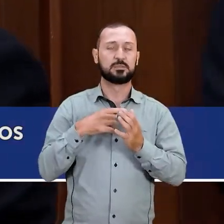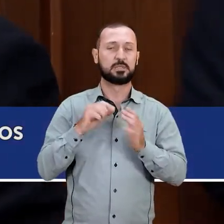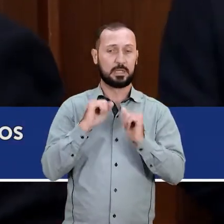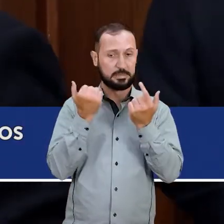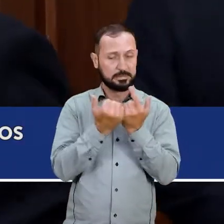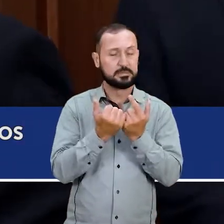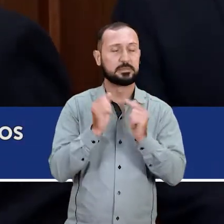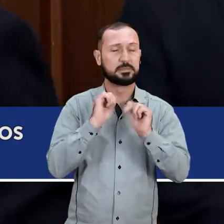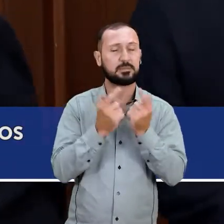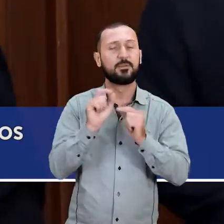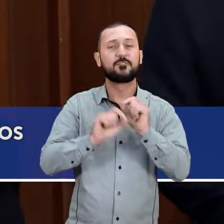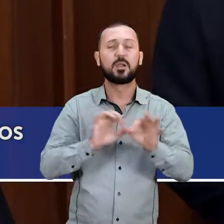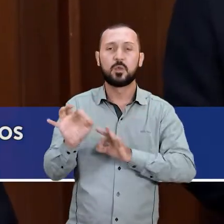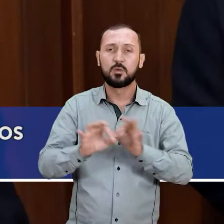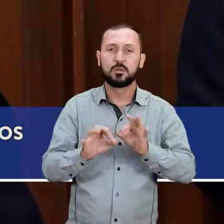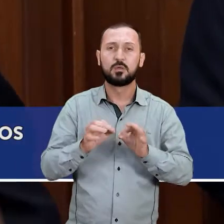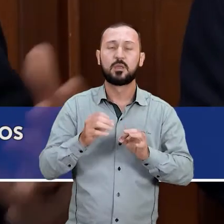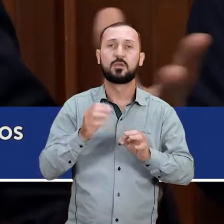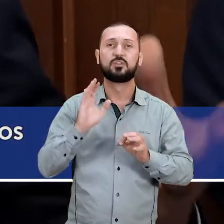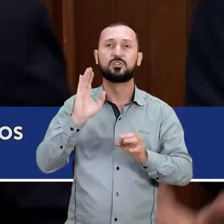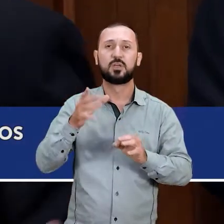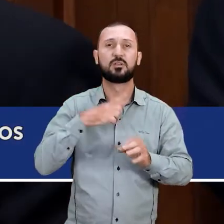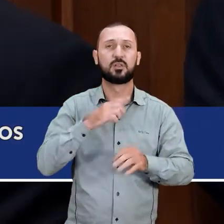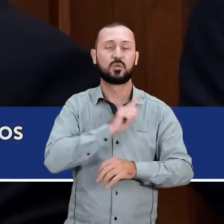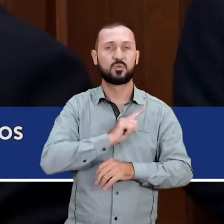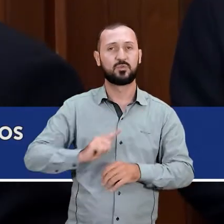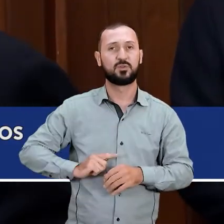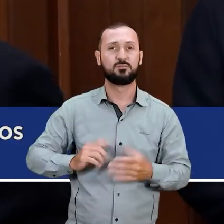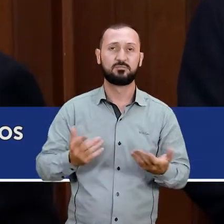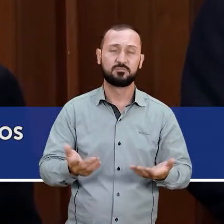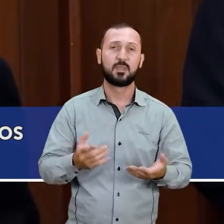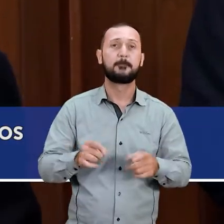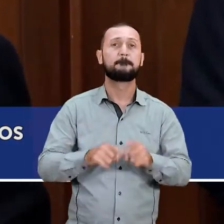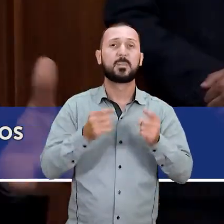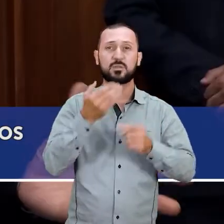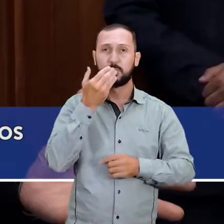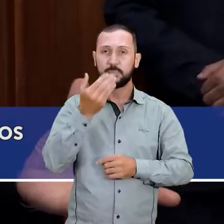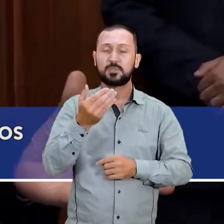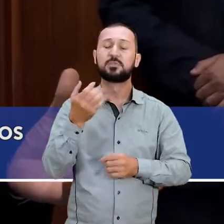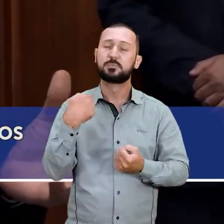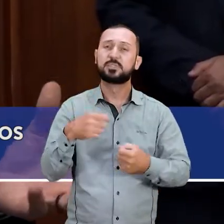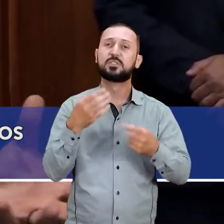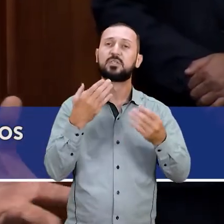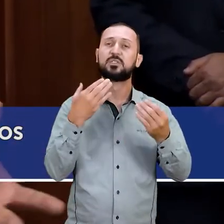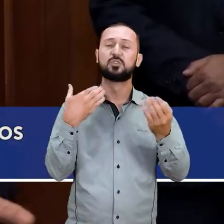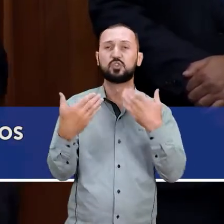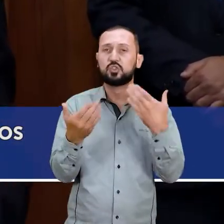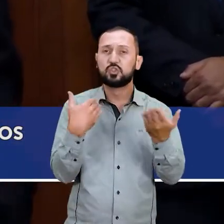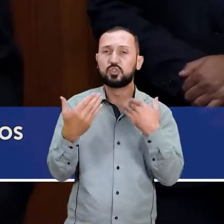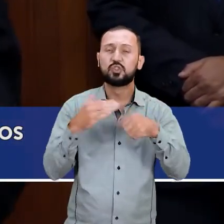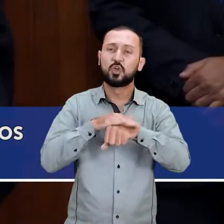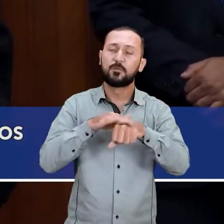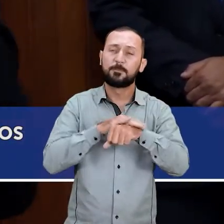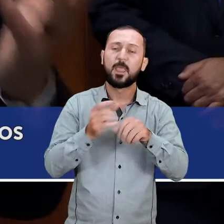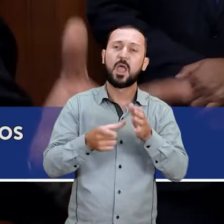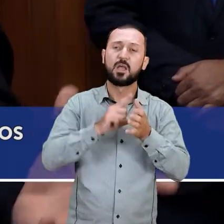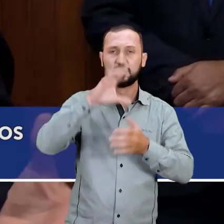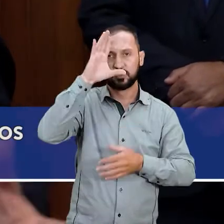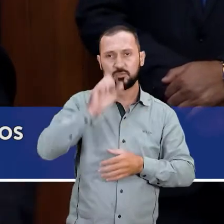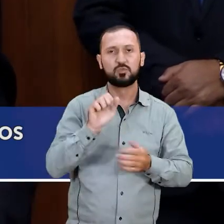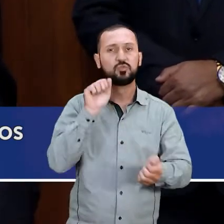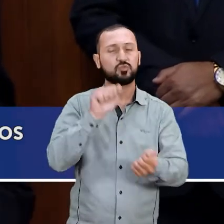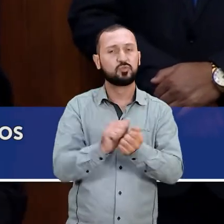que o reordenamento das escolas já é o caminho definido pelo governo estadual, mas pediu mais diálogo antes das tomadas